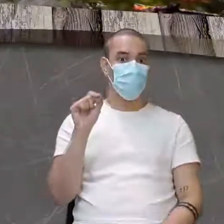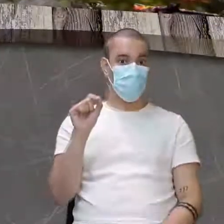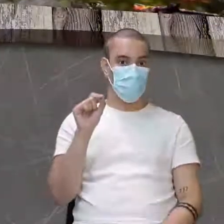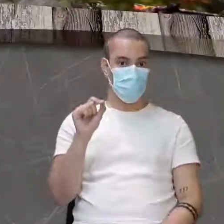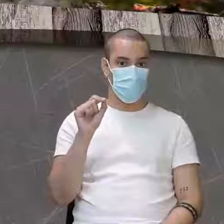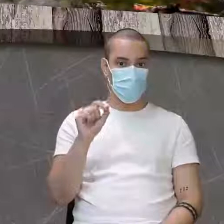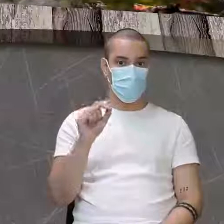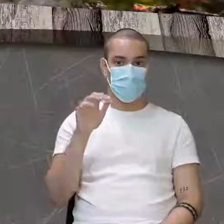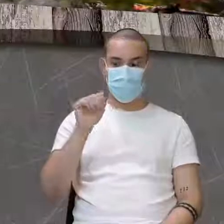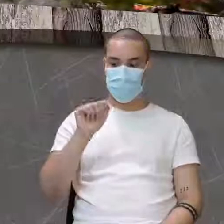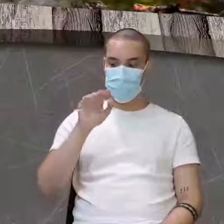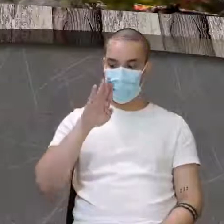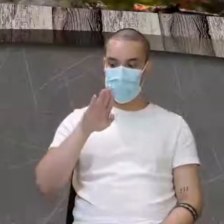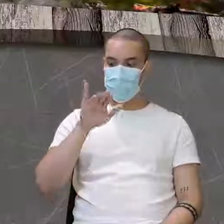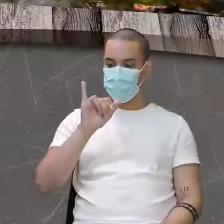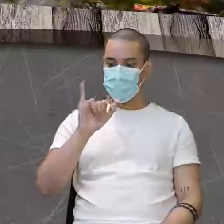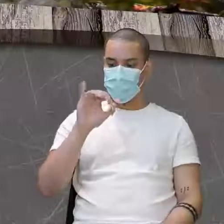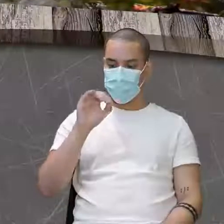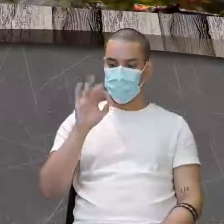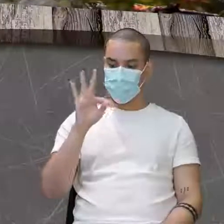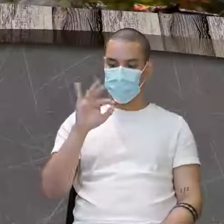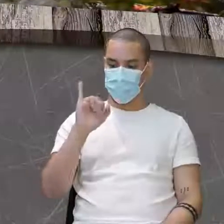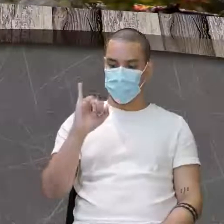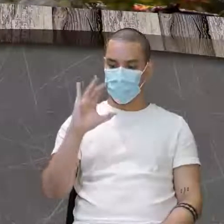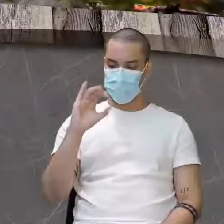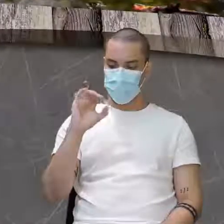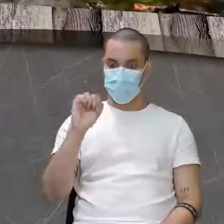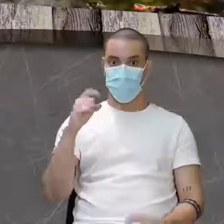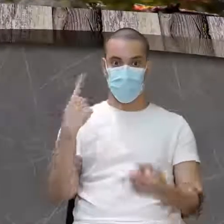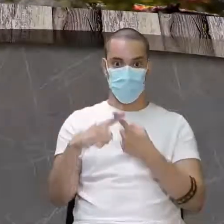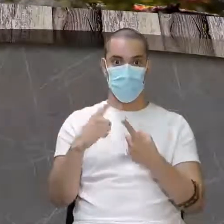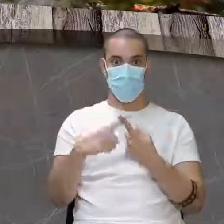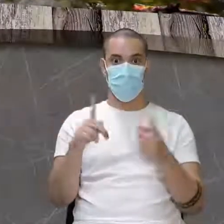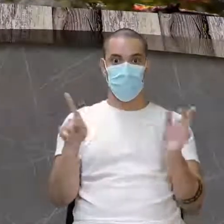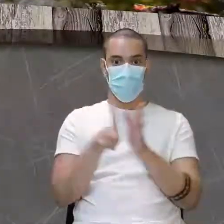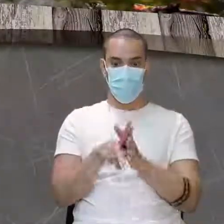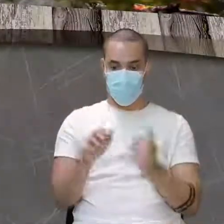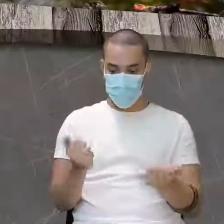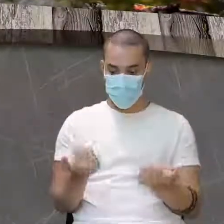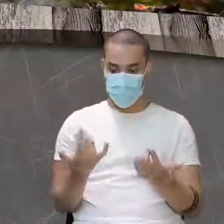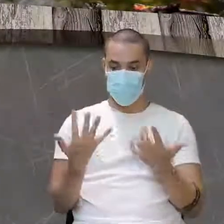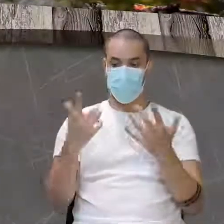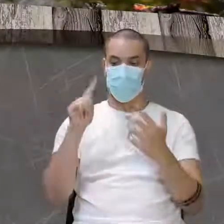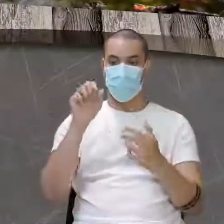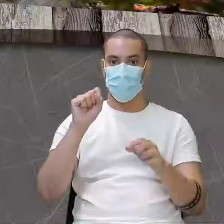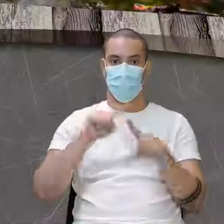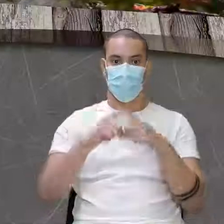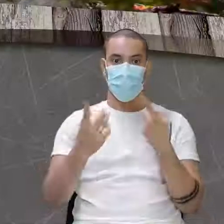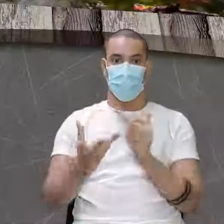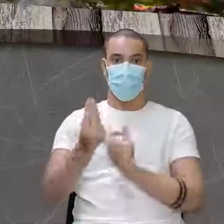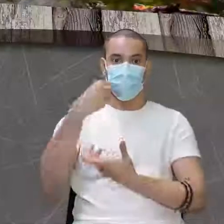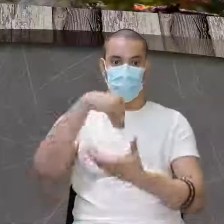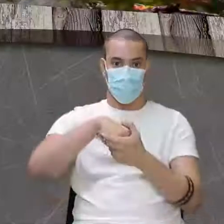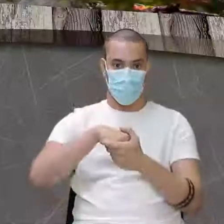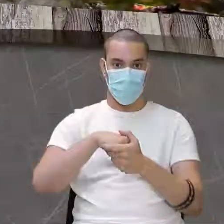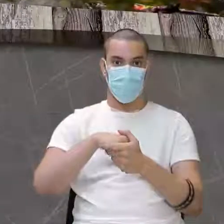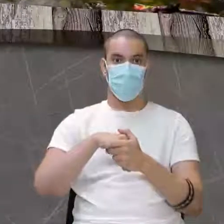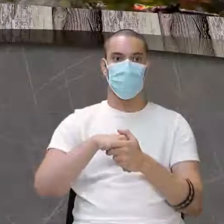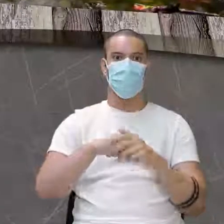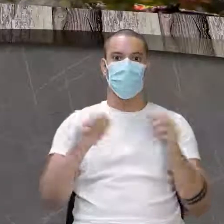Elementos abióticos, porque eles vão estar na sua forma gasosa, mas eles vão ser incorporados através de